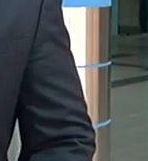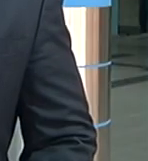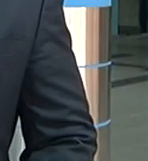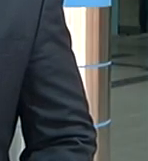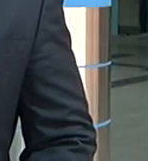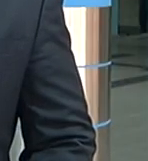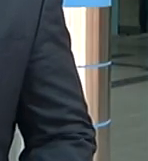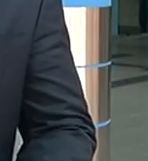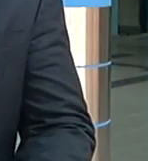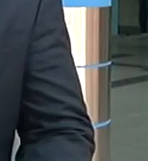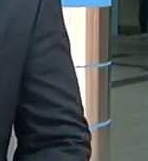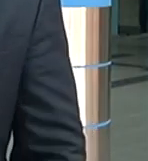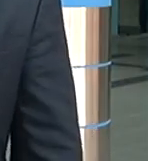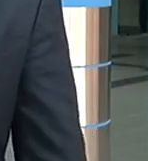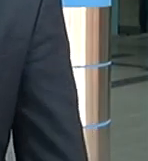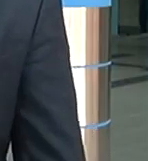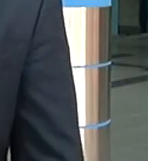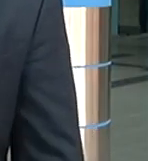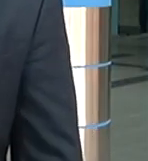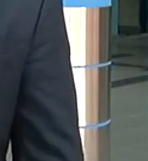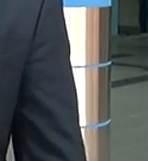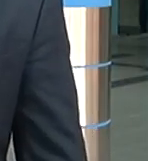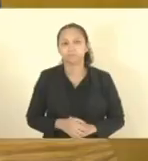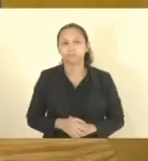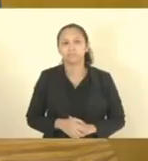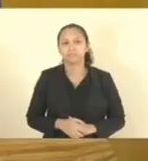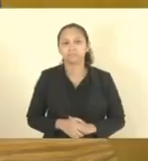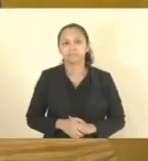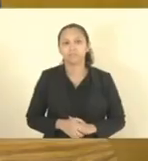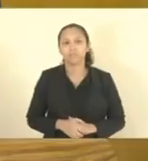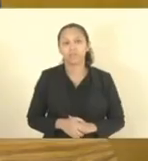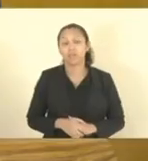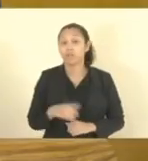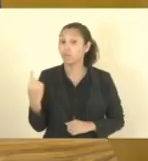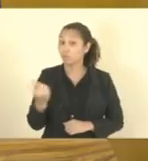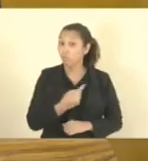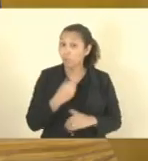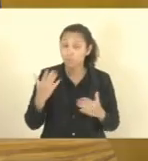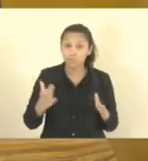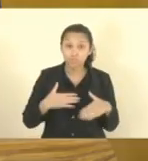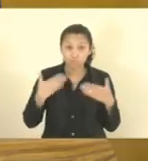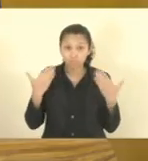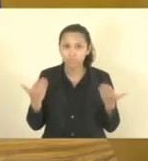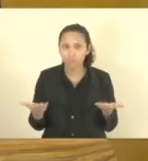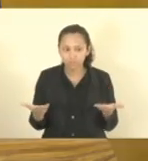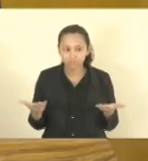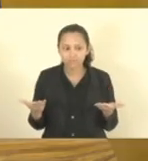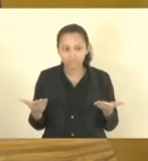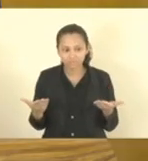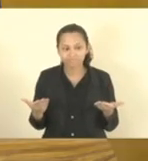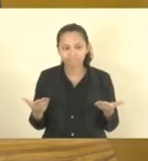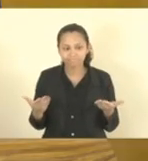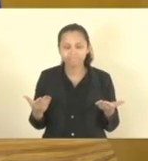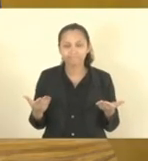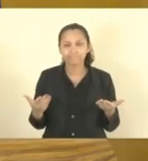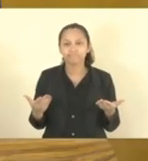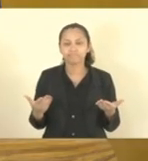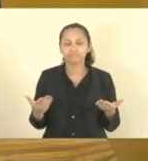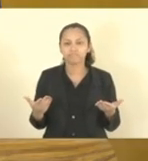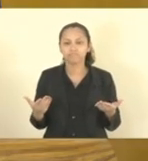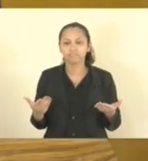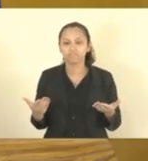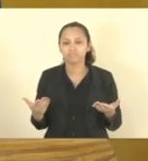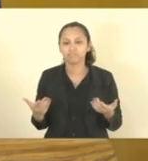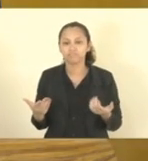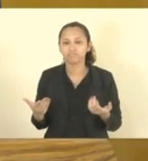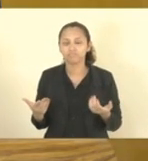de duplicação da BR-101. Fomos surpreendidos, deputadas, com a fala